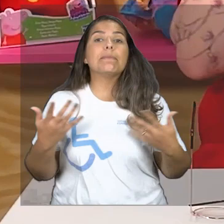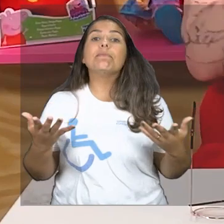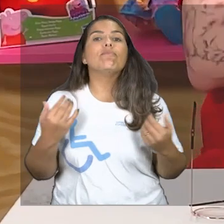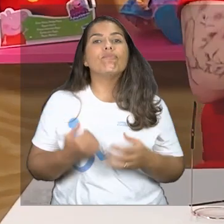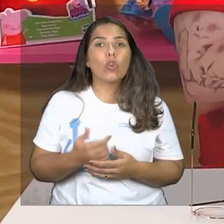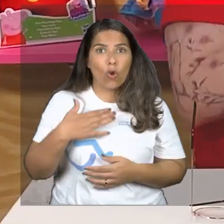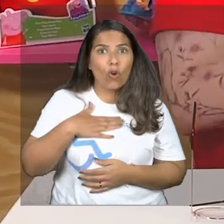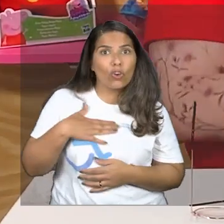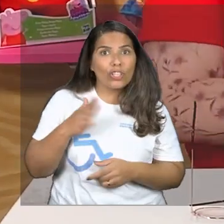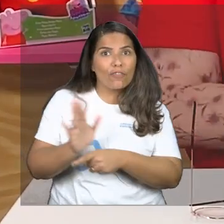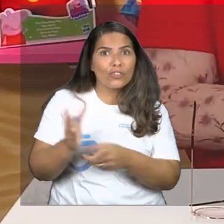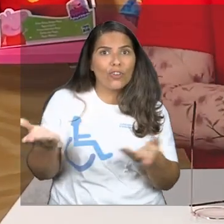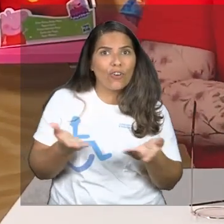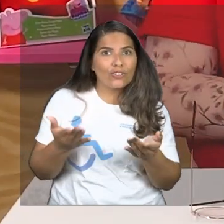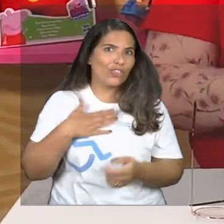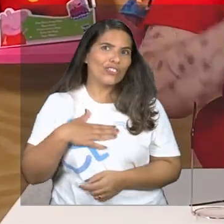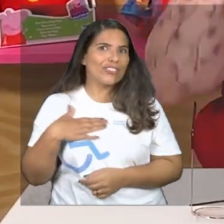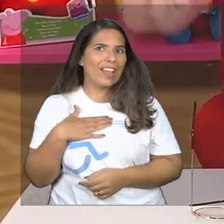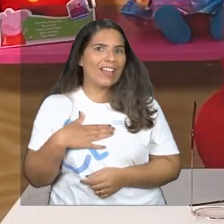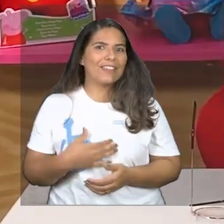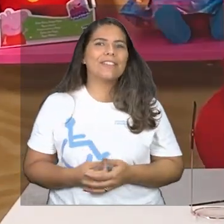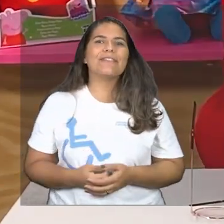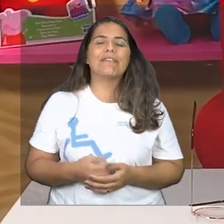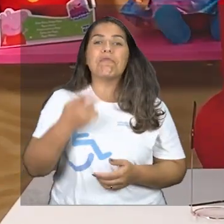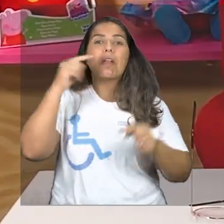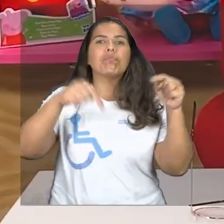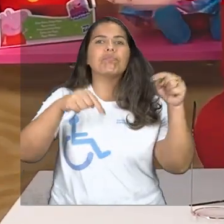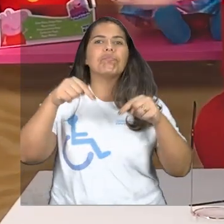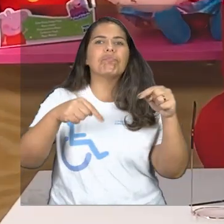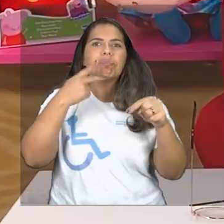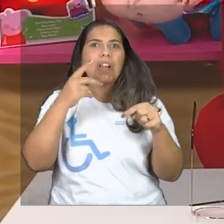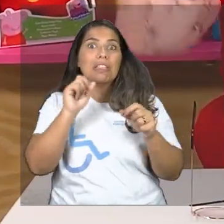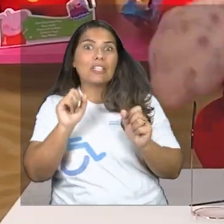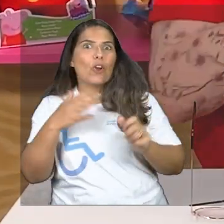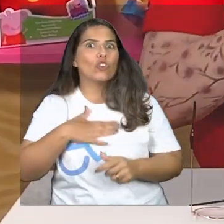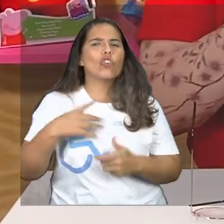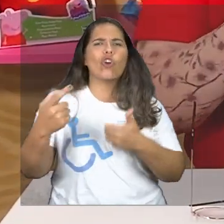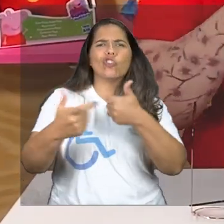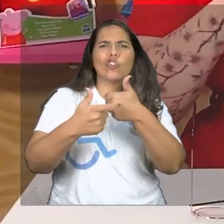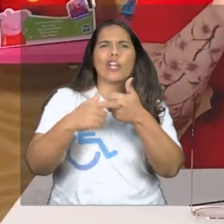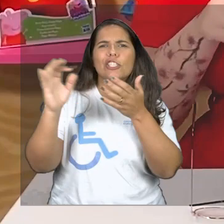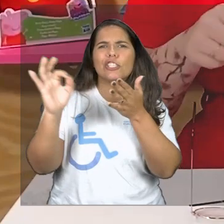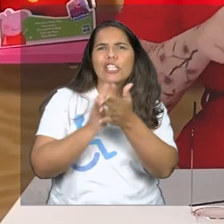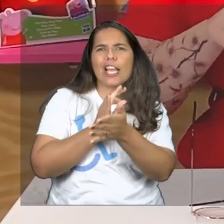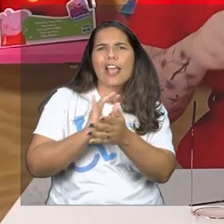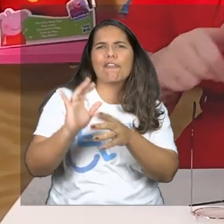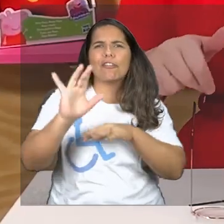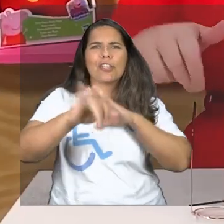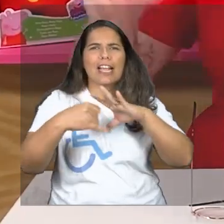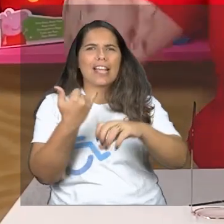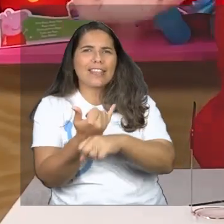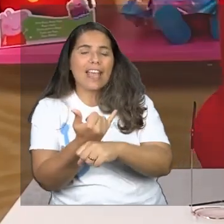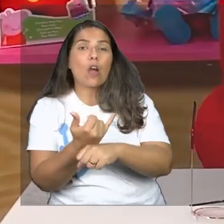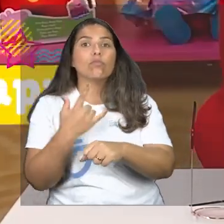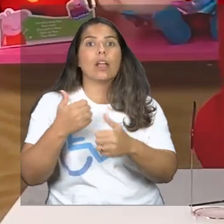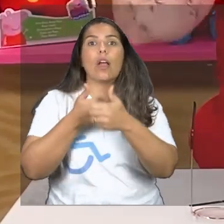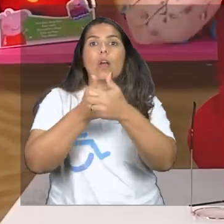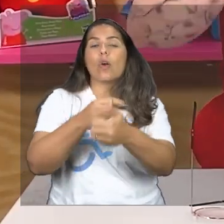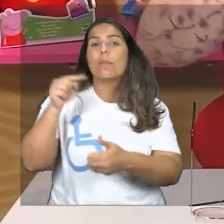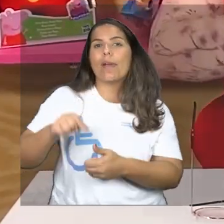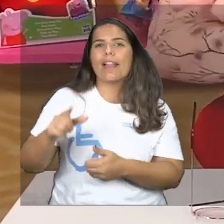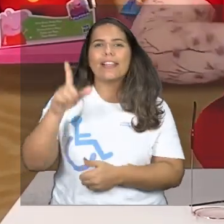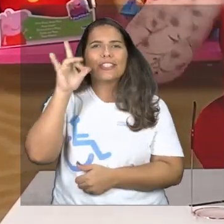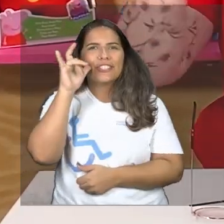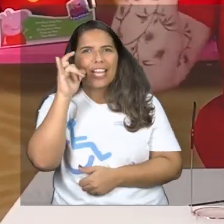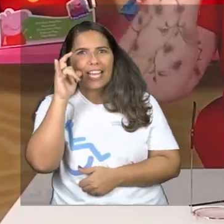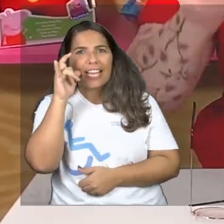E me diz aqui, gostaram do vídeo de hoje? Gostaram? Diz aqui nos comentários se gostou, dá o joinha, se inscreve no canal. segue a gente lá